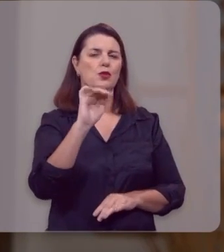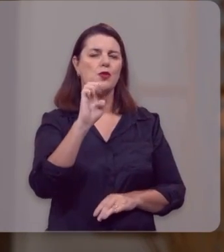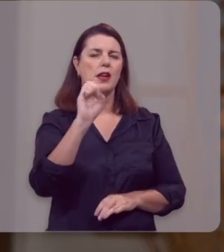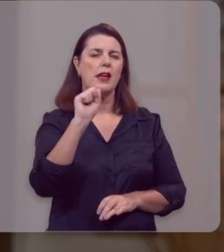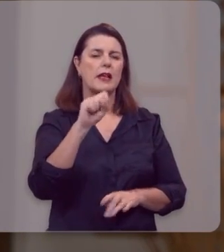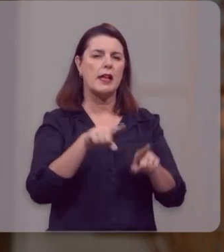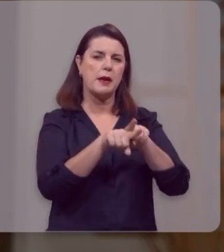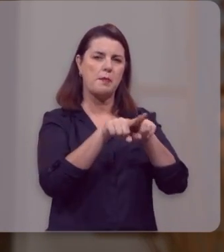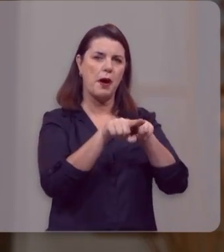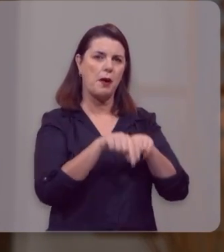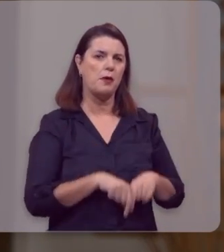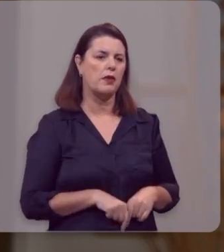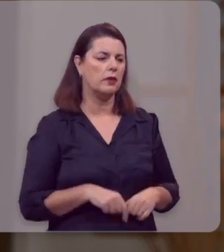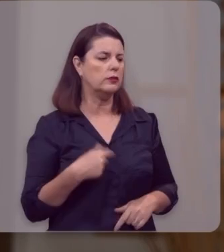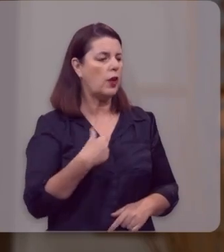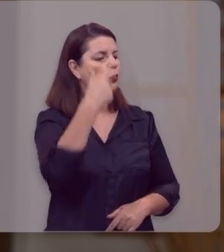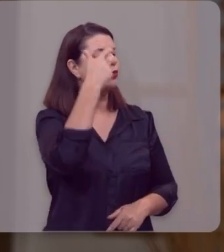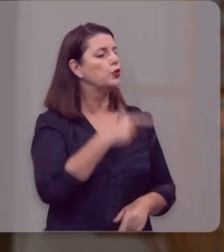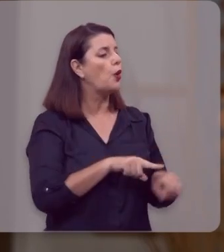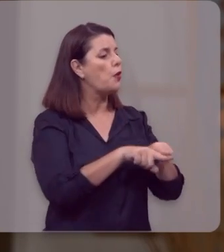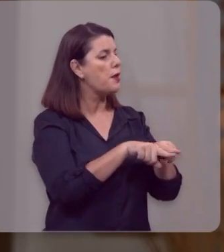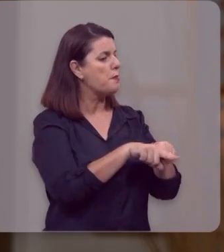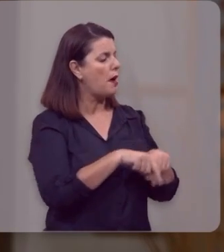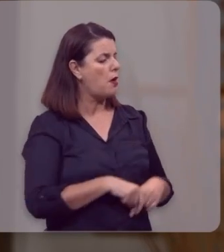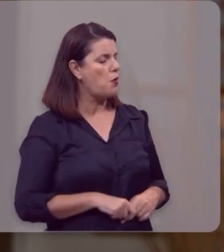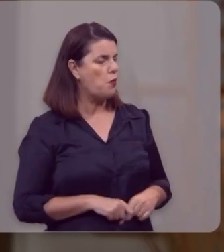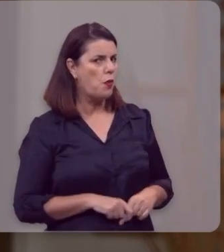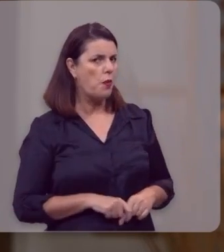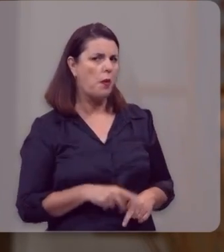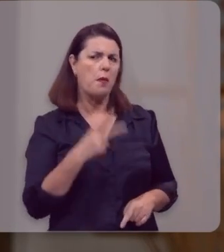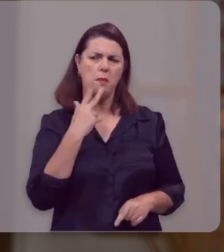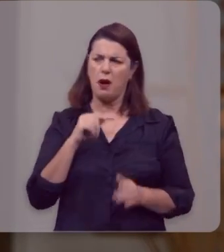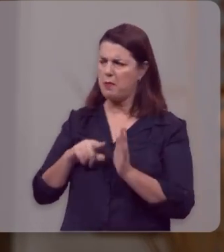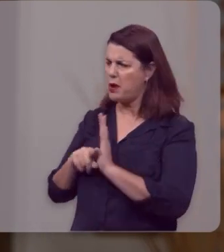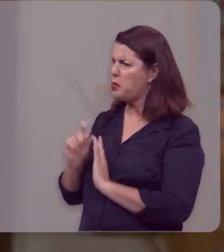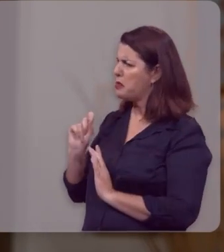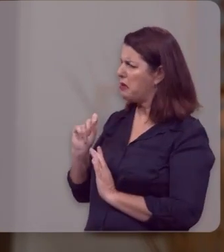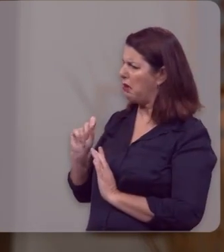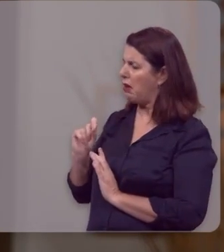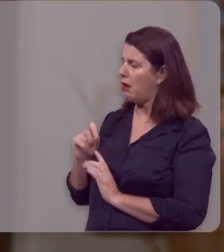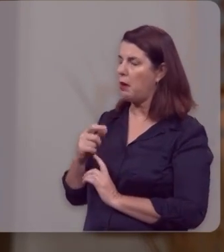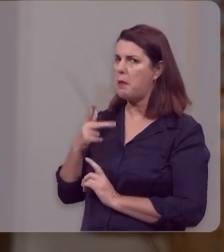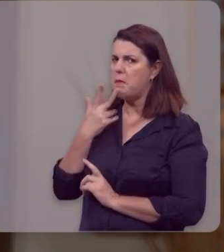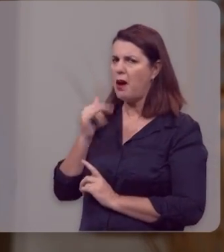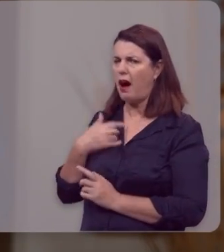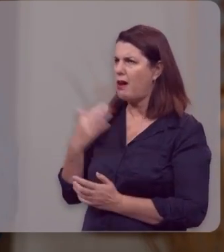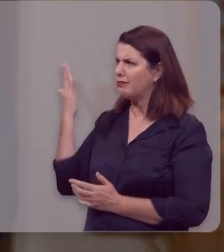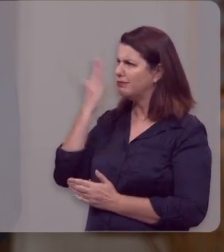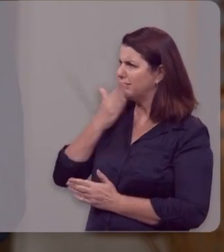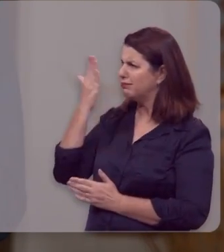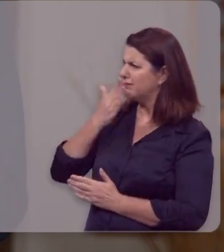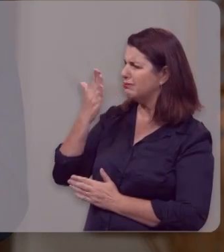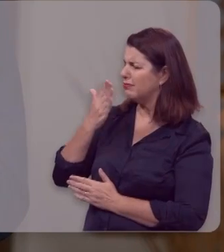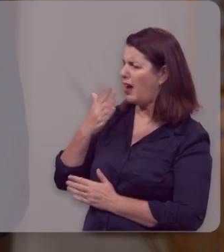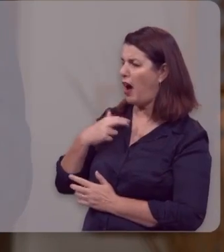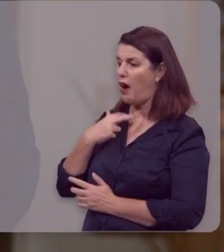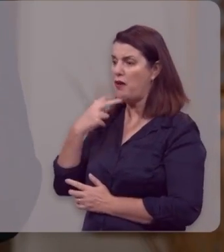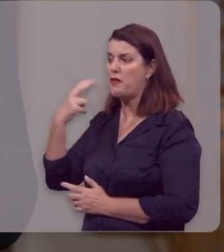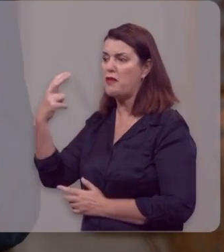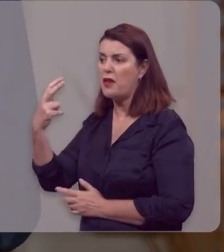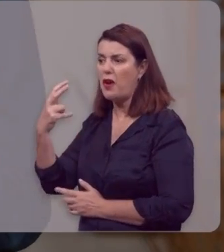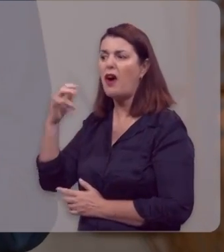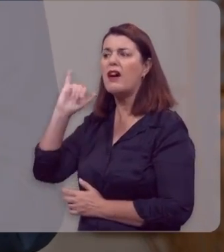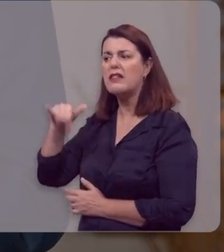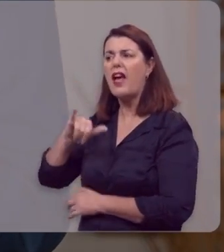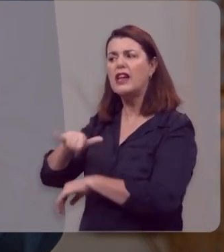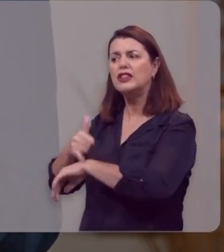quem é você? E ele respondeu, eu sou Esaú. O pai não enxergava direito e dizia, a voz é do Esaú, a voz é